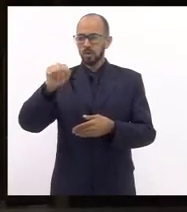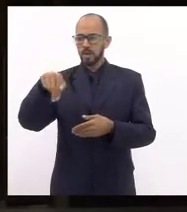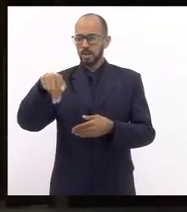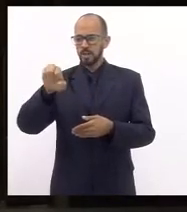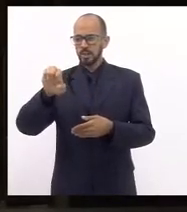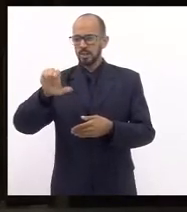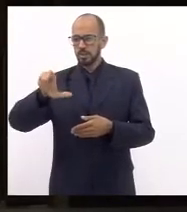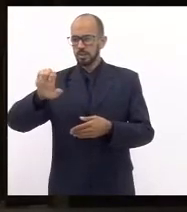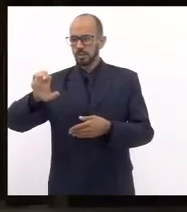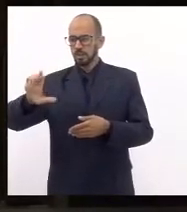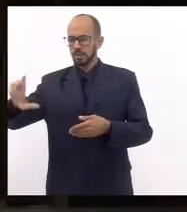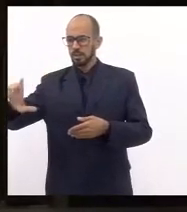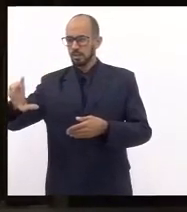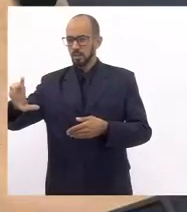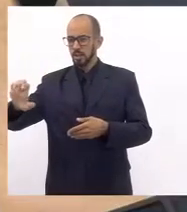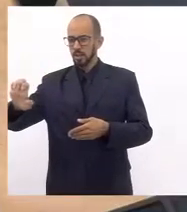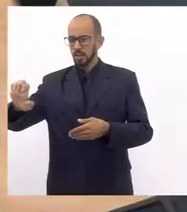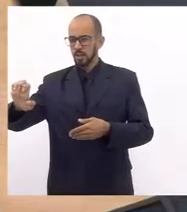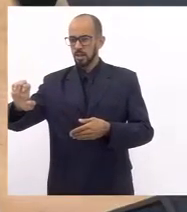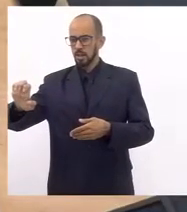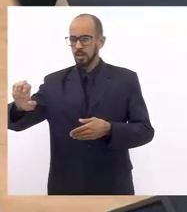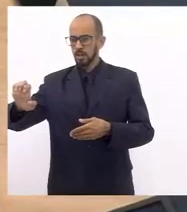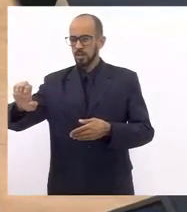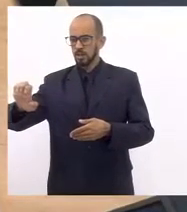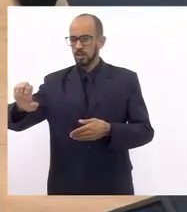dos Santos.